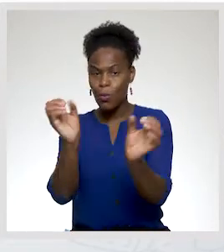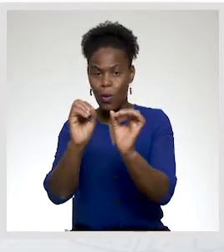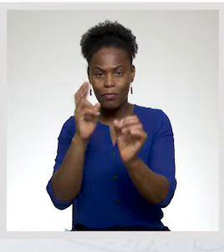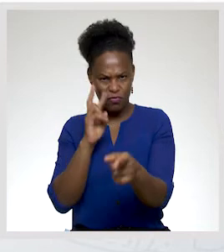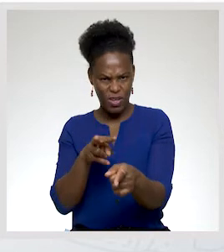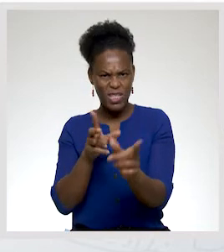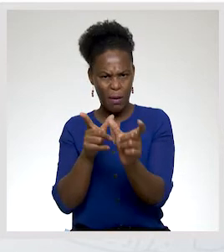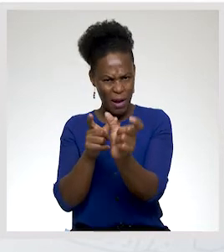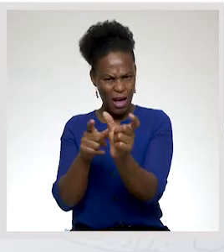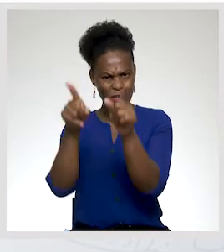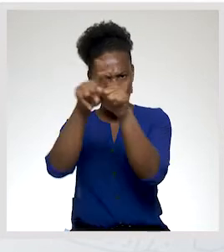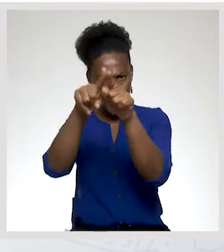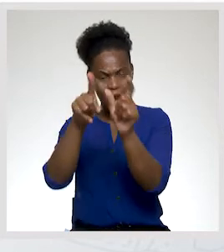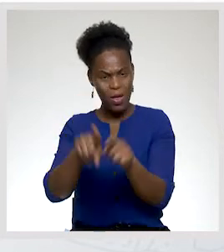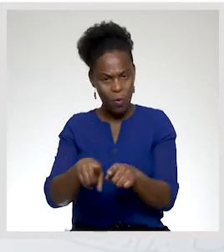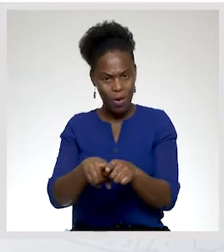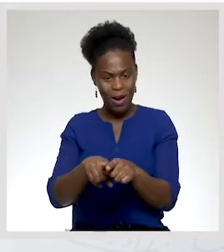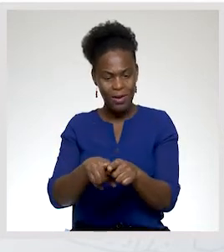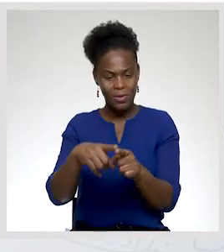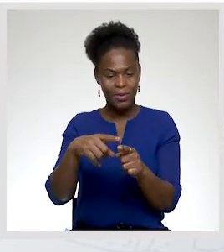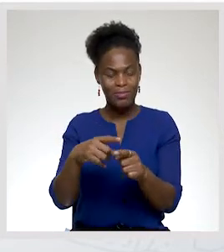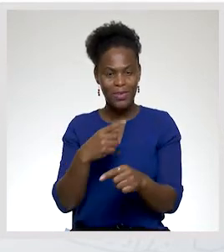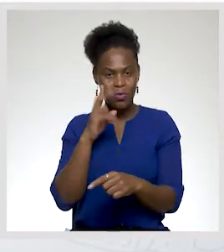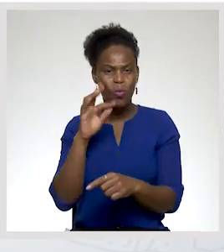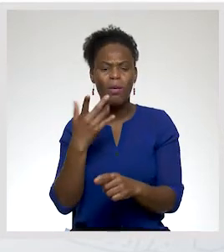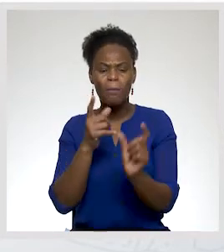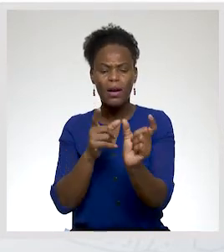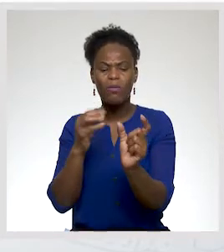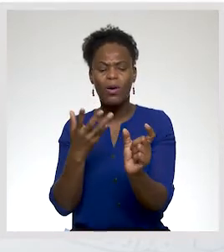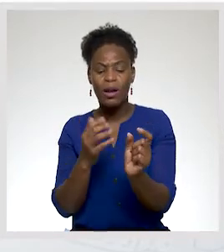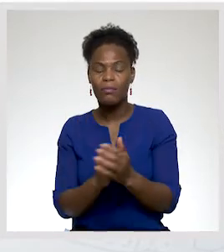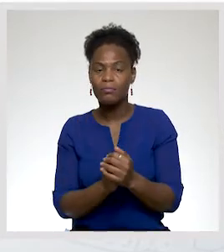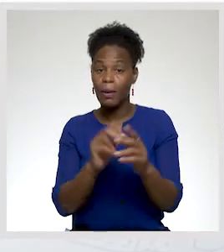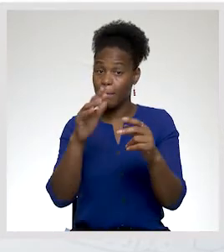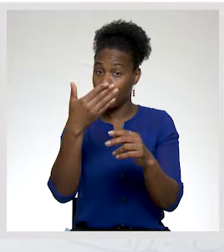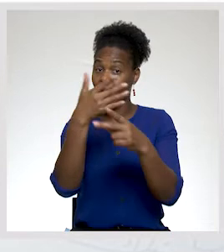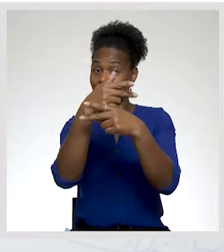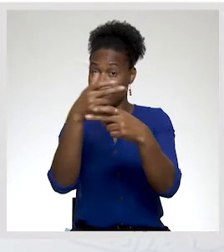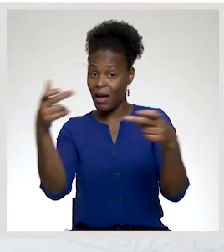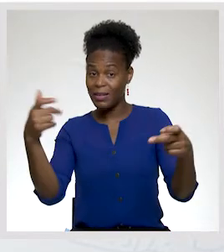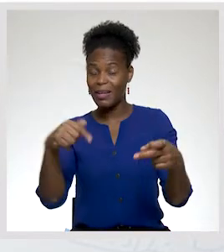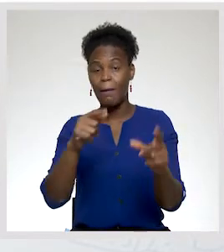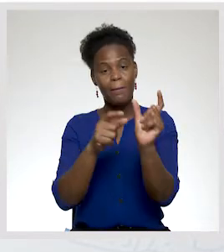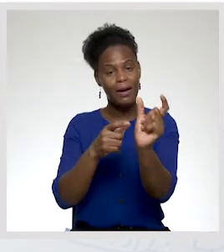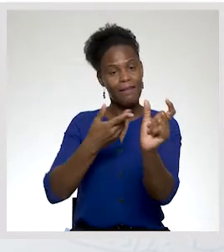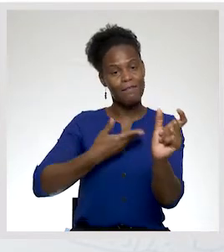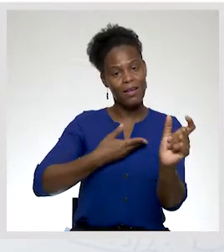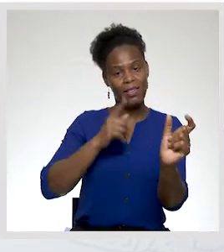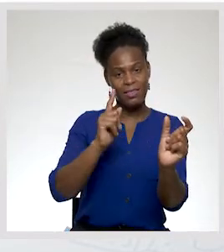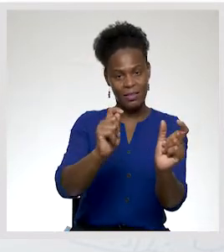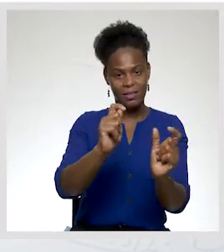Repararam? E qual é a palavra? Na Na primeira frase temos a palavra